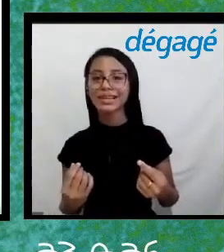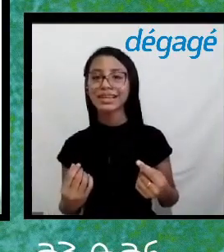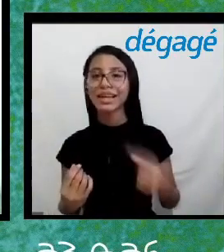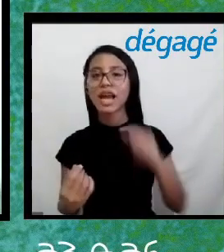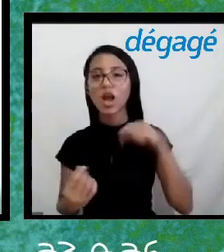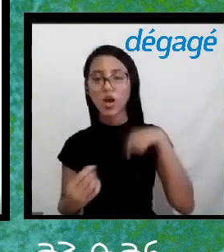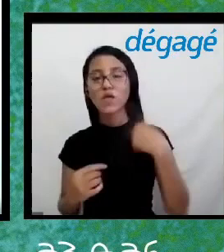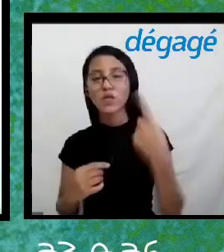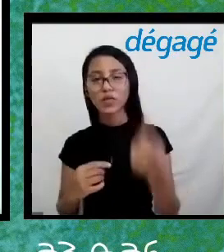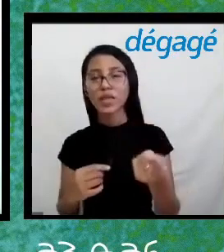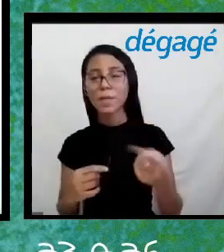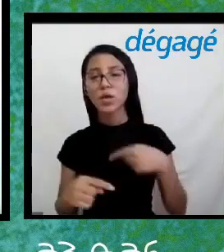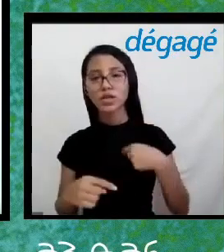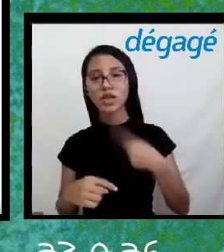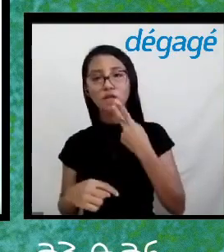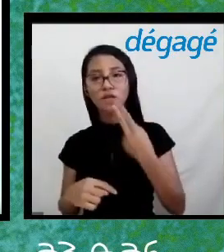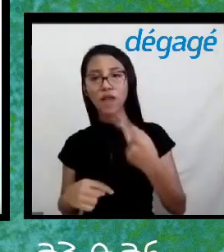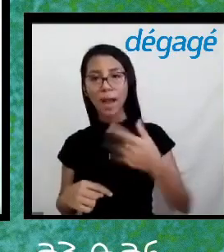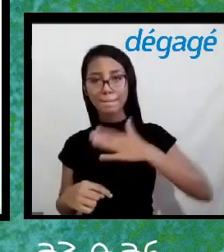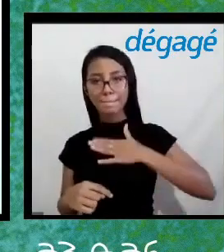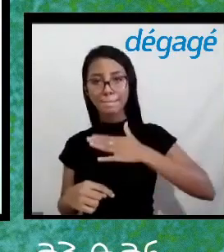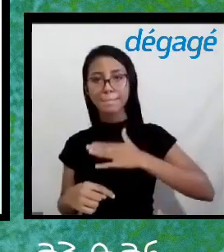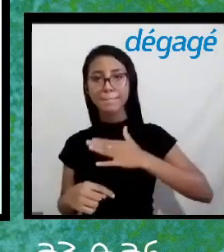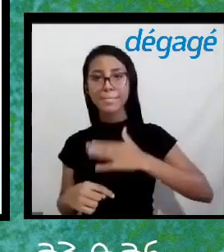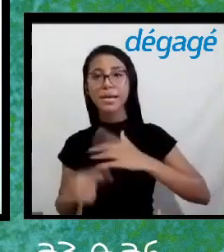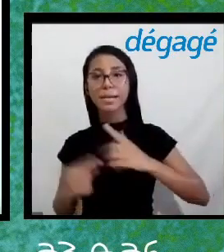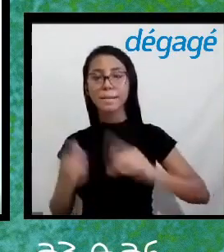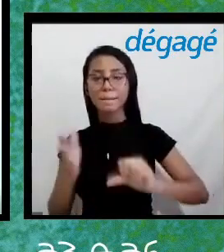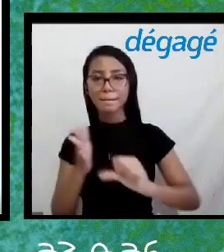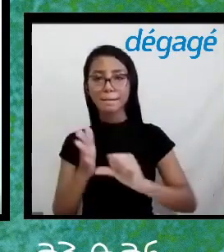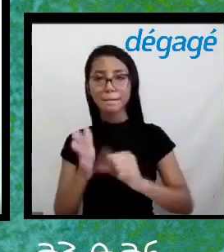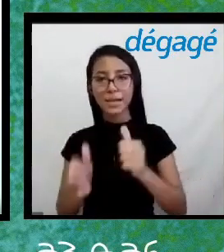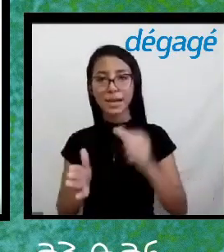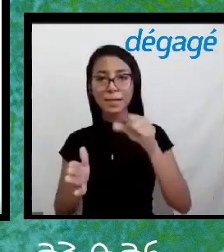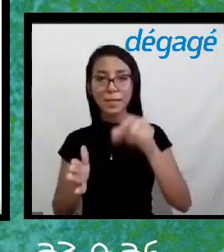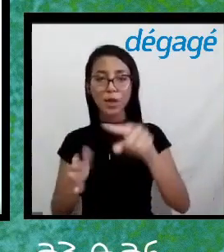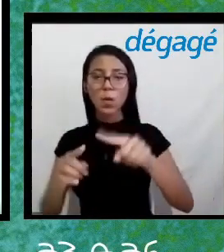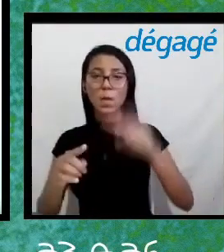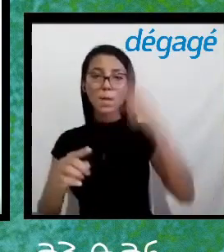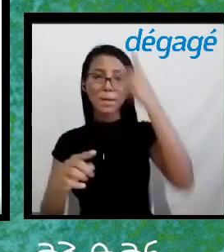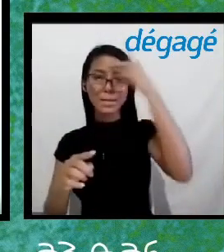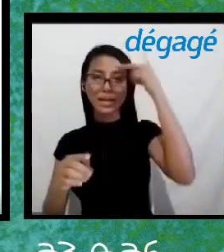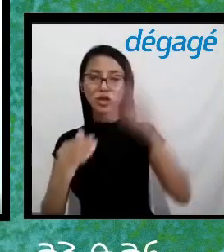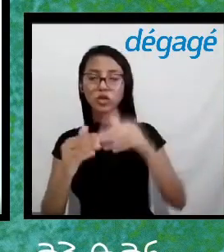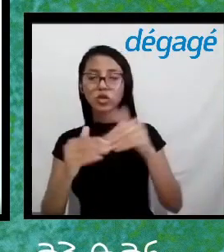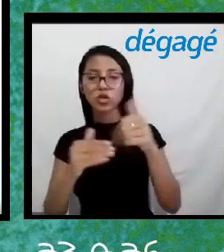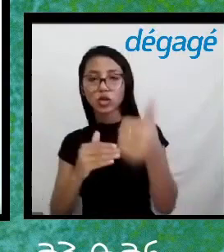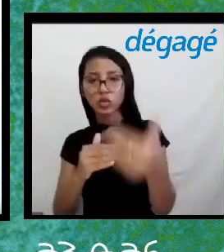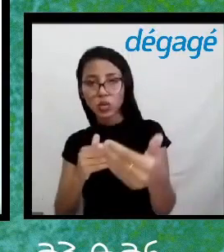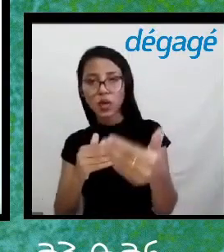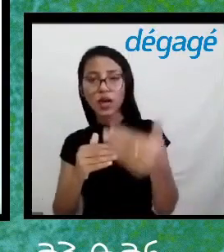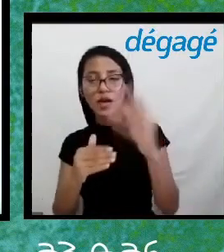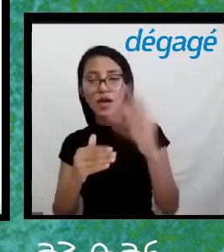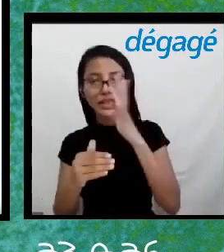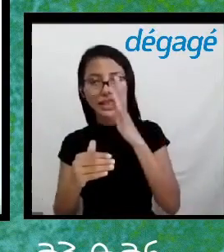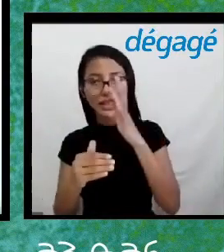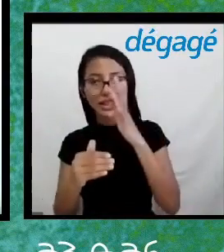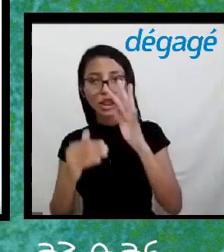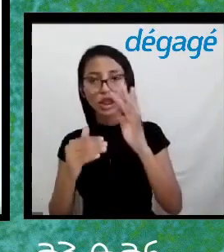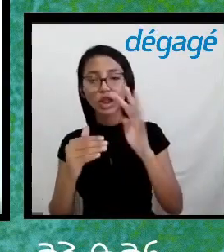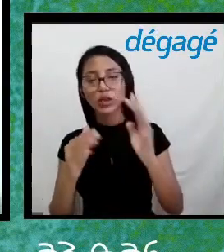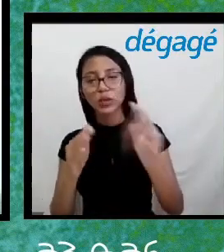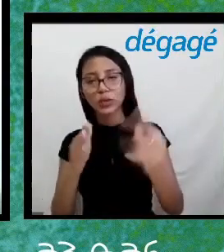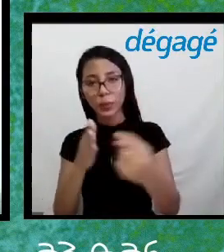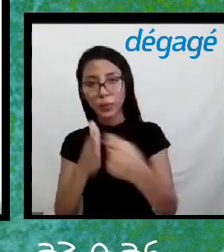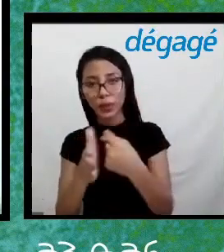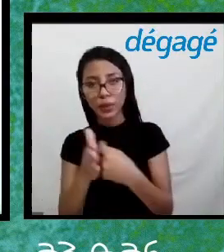Eu só queria fazer umas observações antes de passar as perguntas, dizer que a Unirio, eu conheço a Tavi,